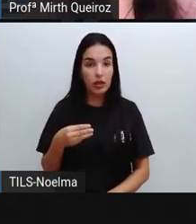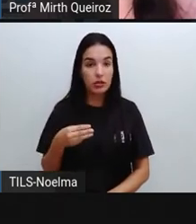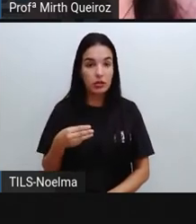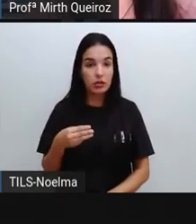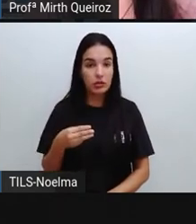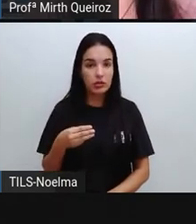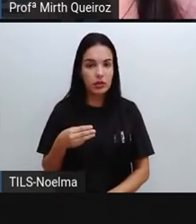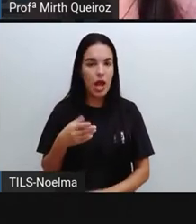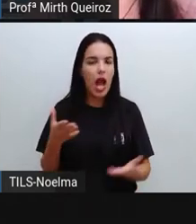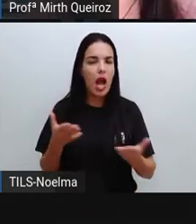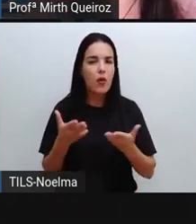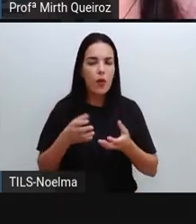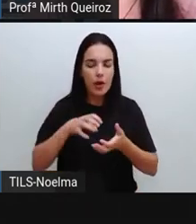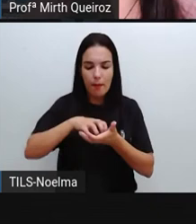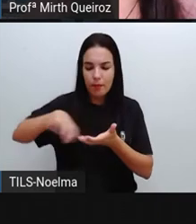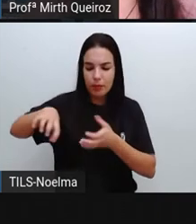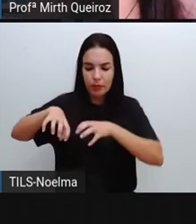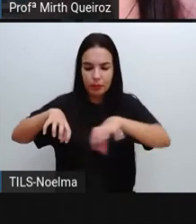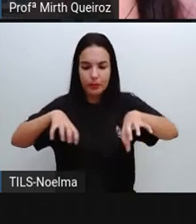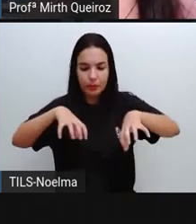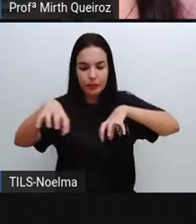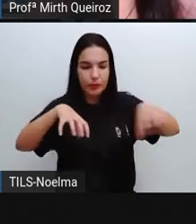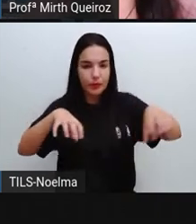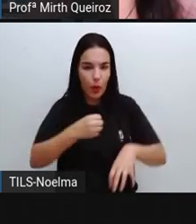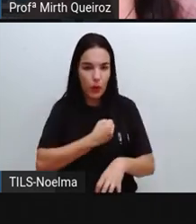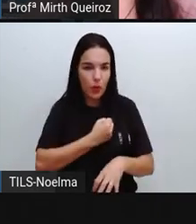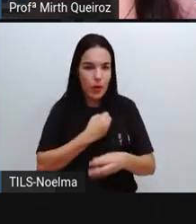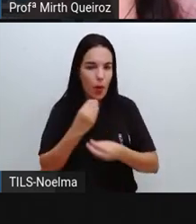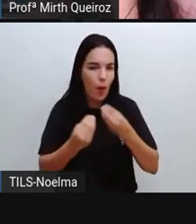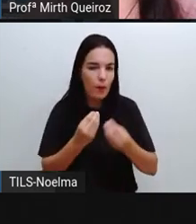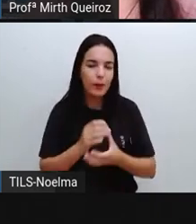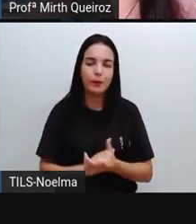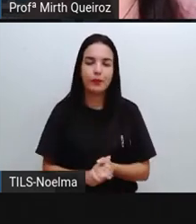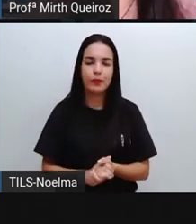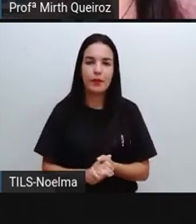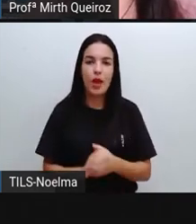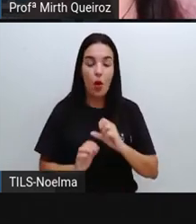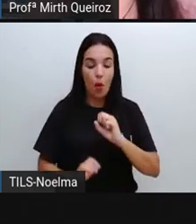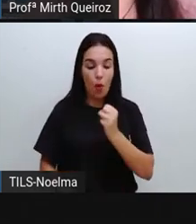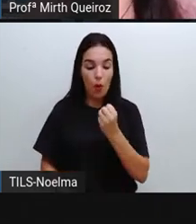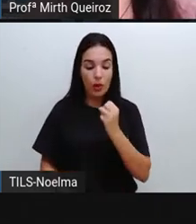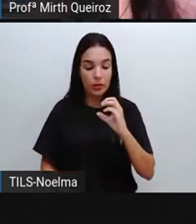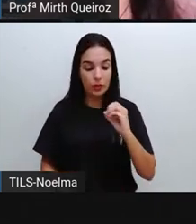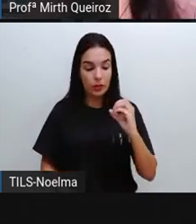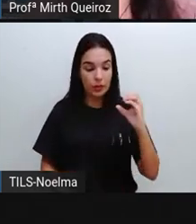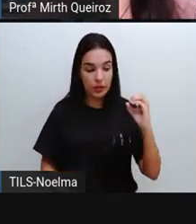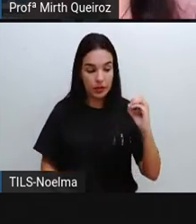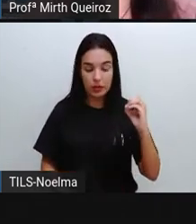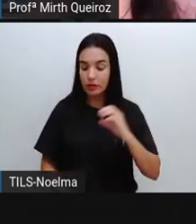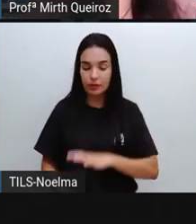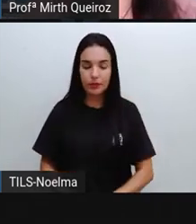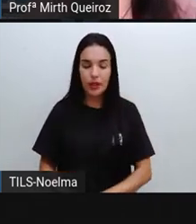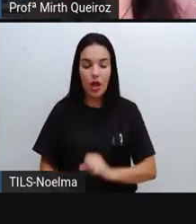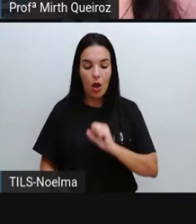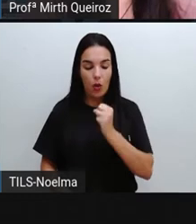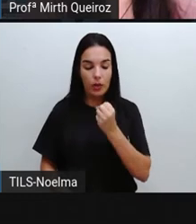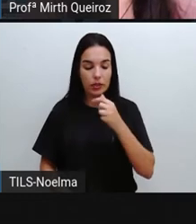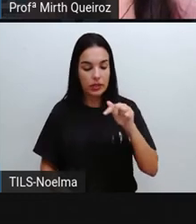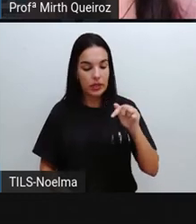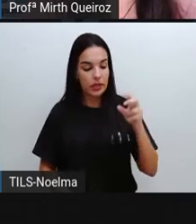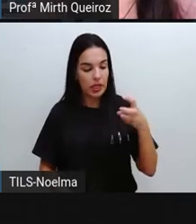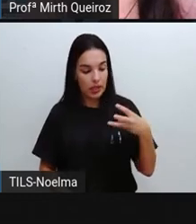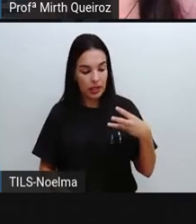873 vamos fazer a decomposição desse número então nós temos 873